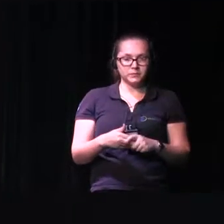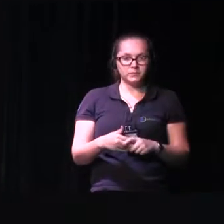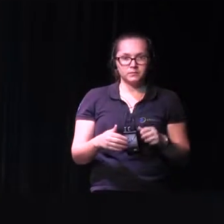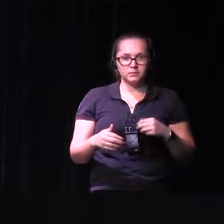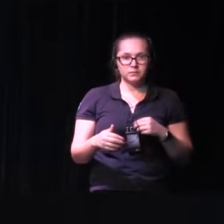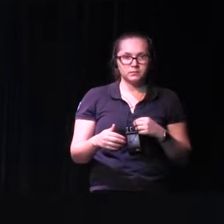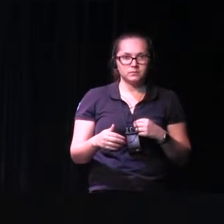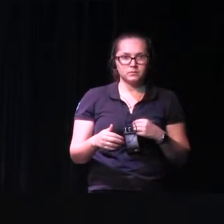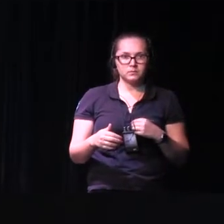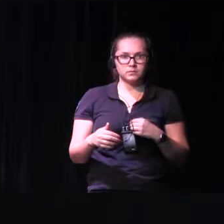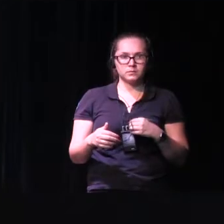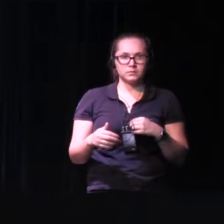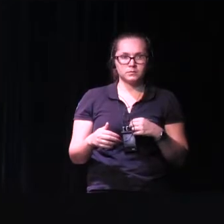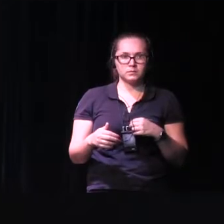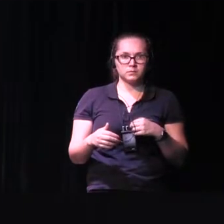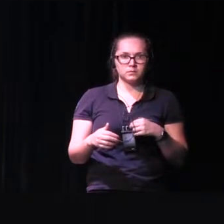orçamento...